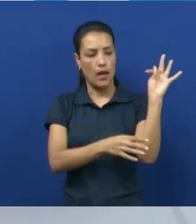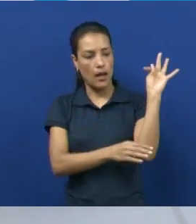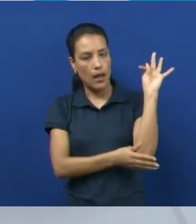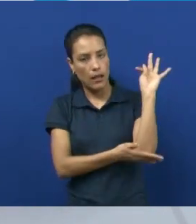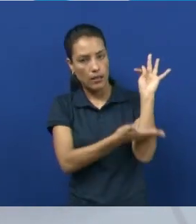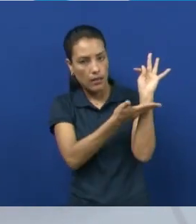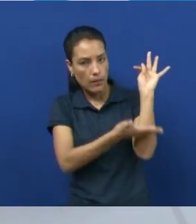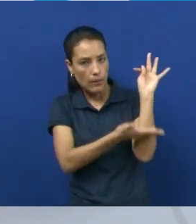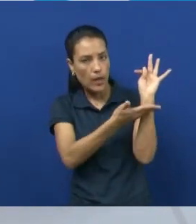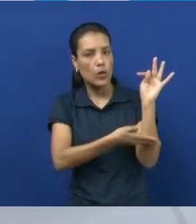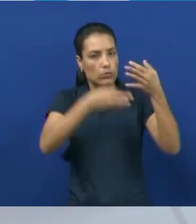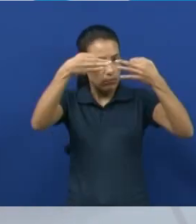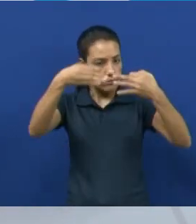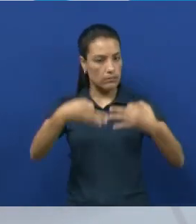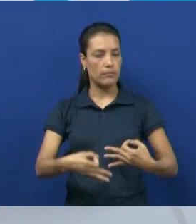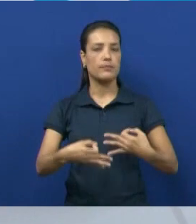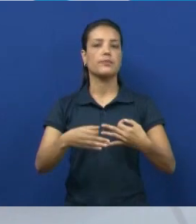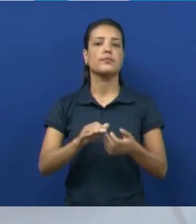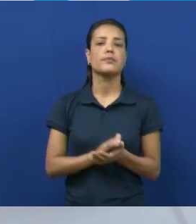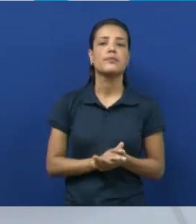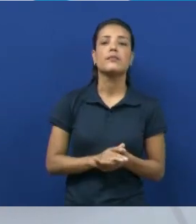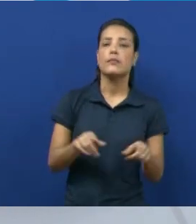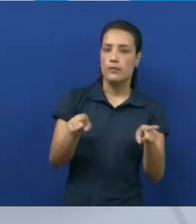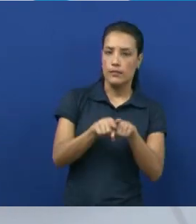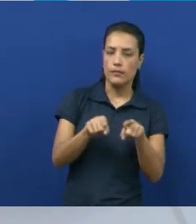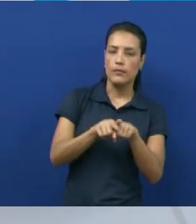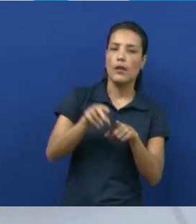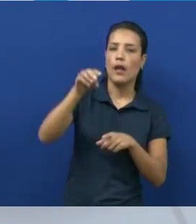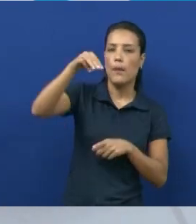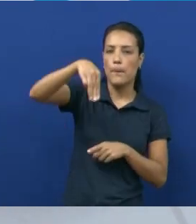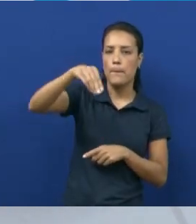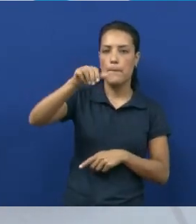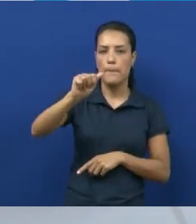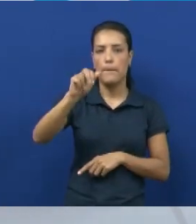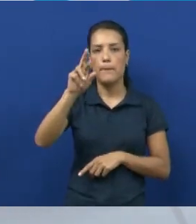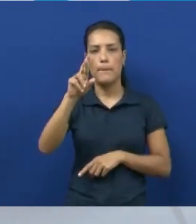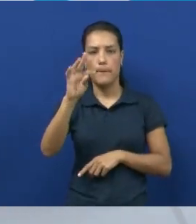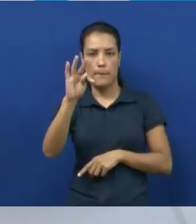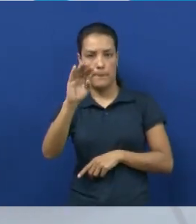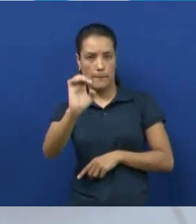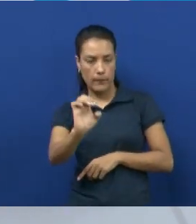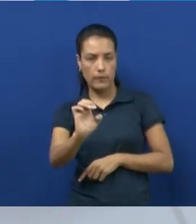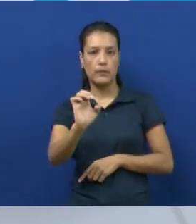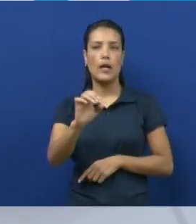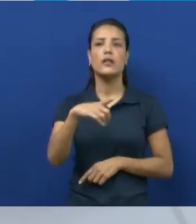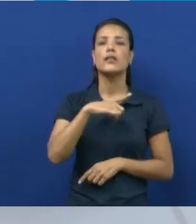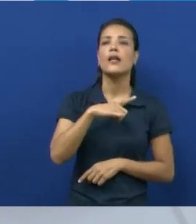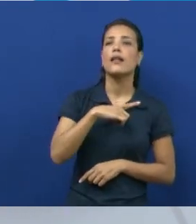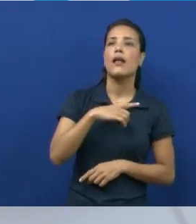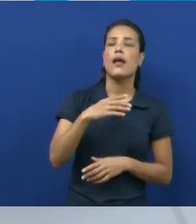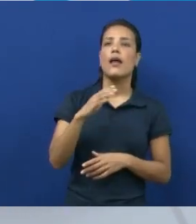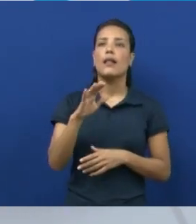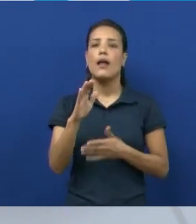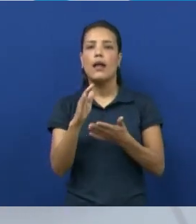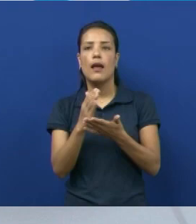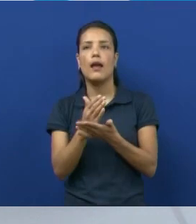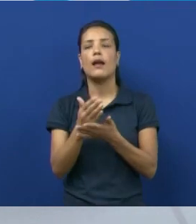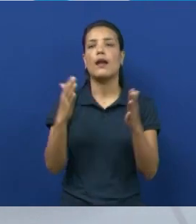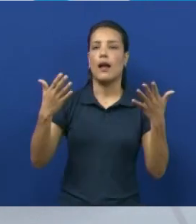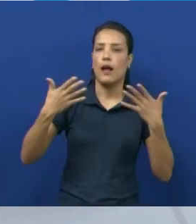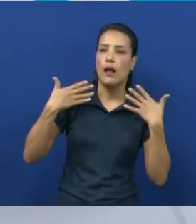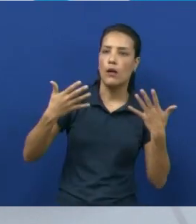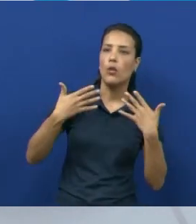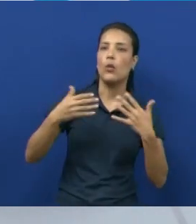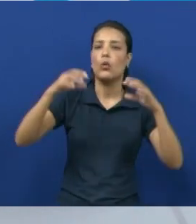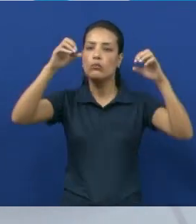E seguindo, depois da Terra temos Marte, como eu já disse para vocês, tem algumas estações do ano, e lá tem água também,